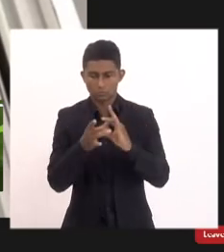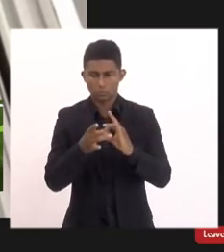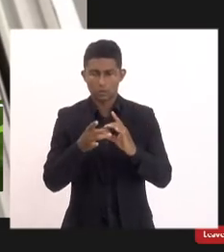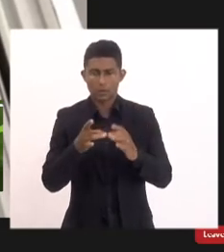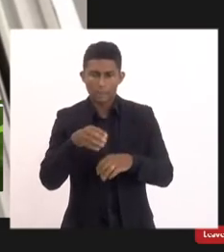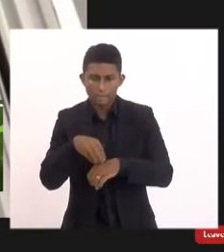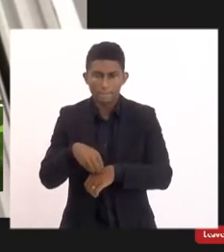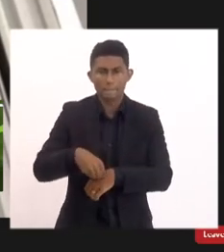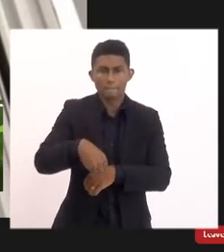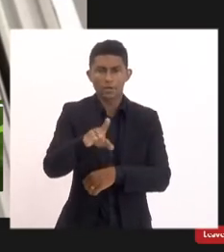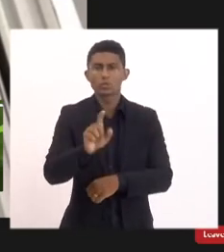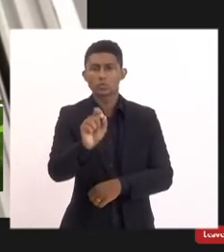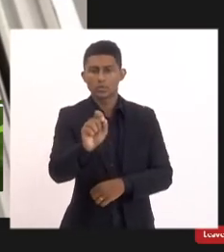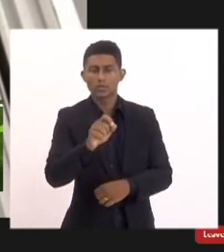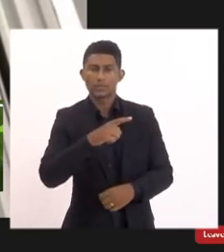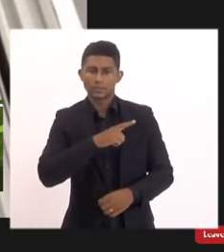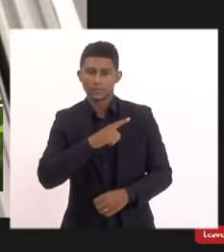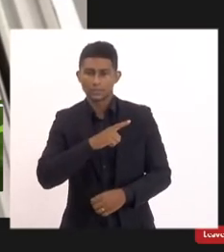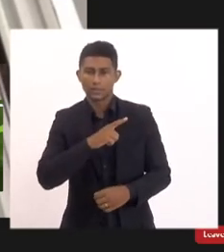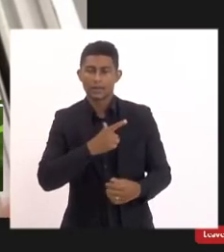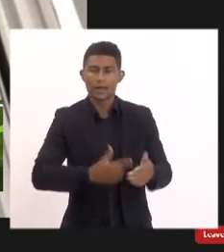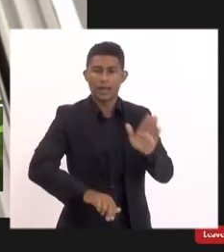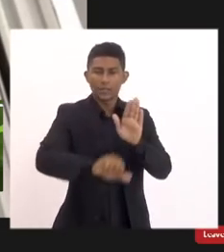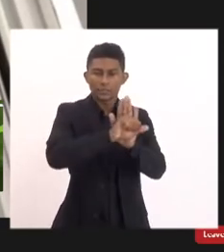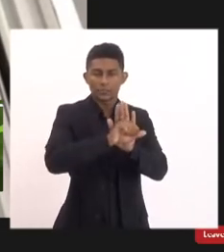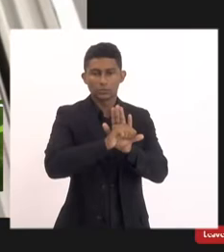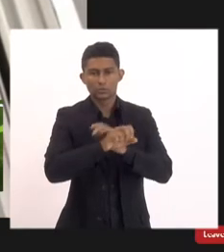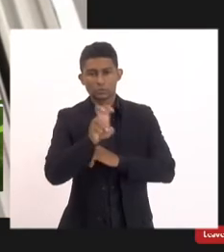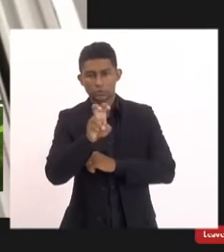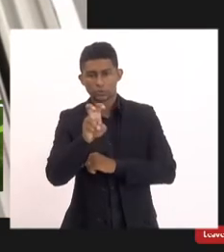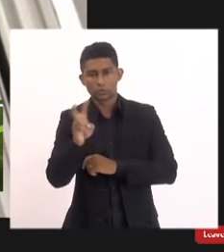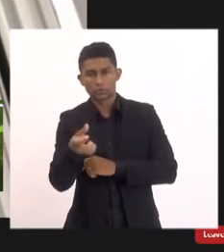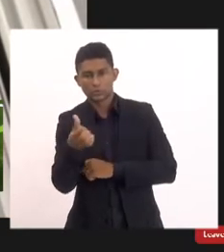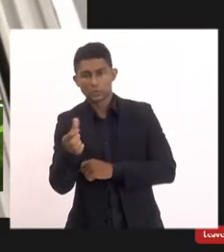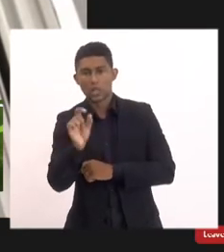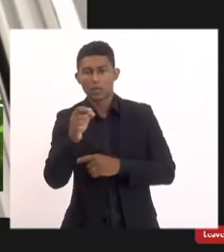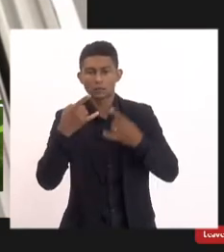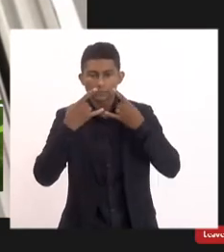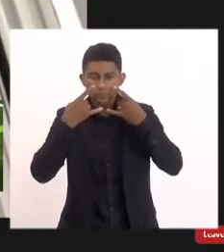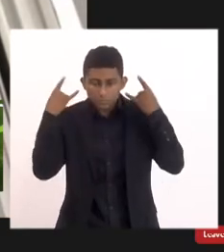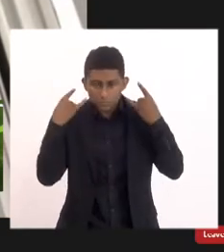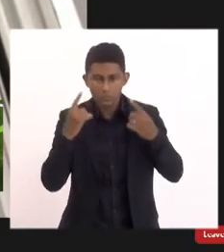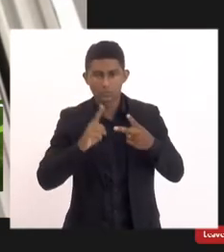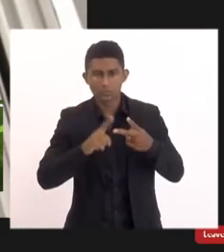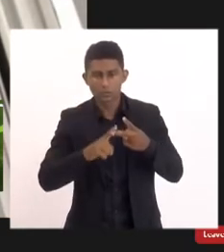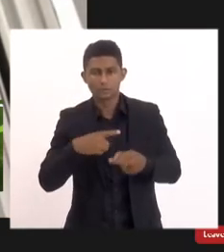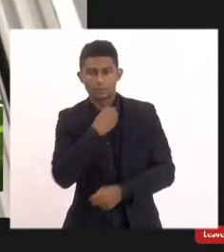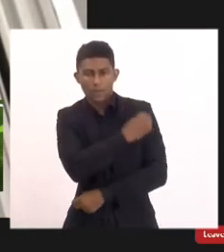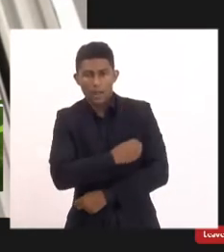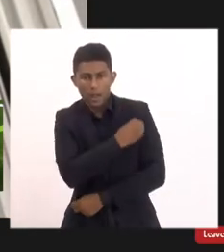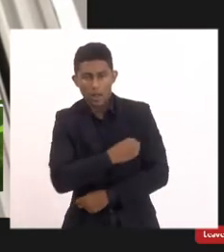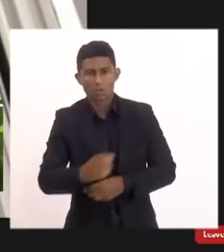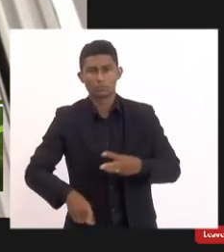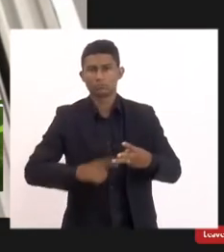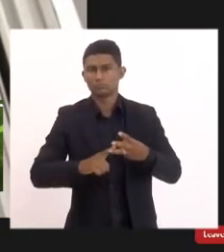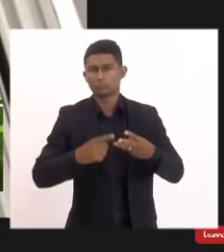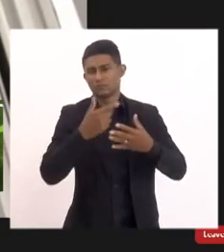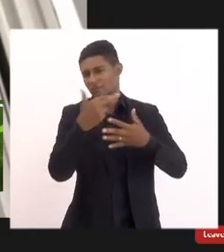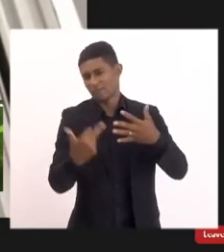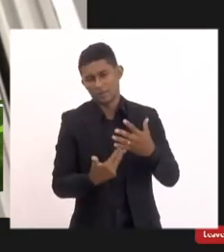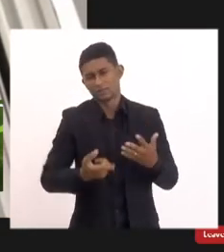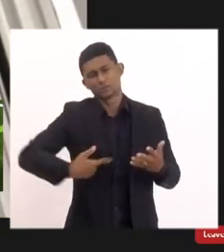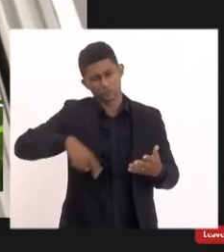5º e 6º, que variam entre máscaras, álcool, totens, enfim, aqueles recursos que a gente já ouviu tanto